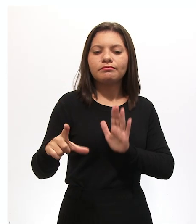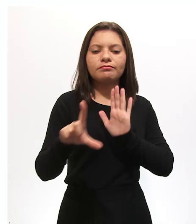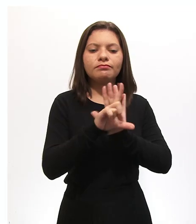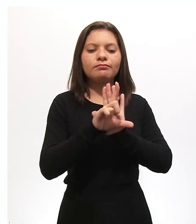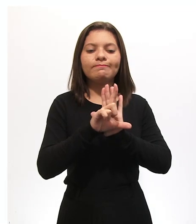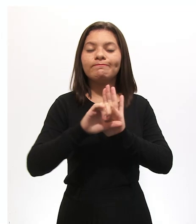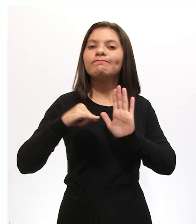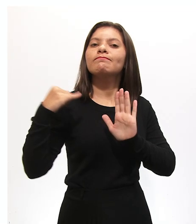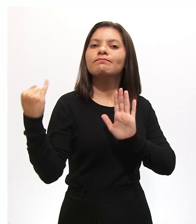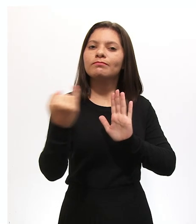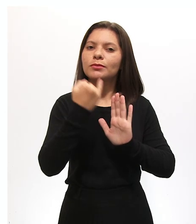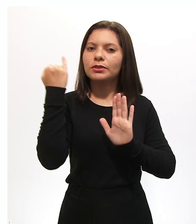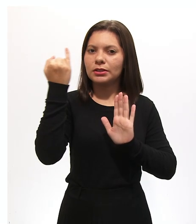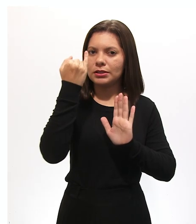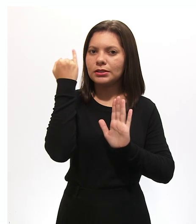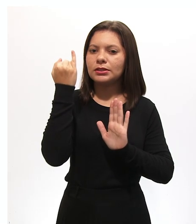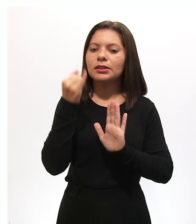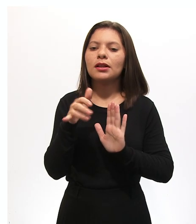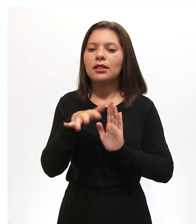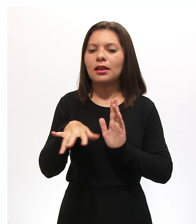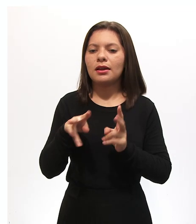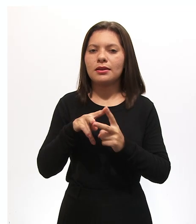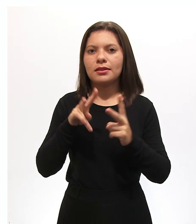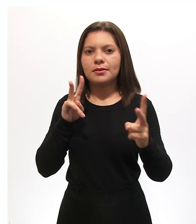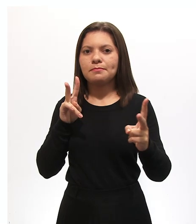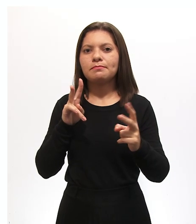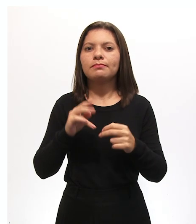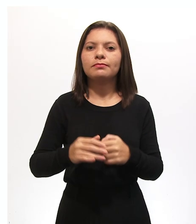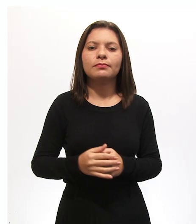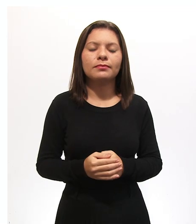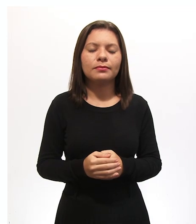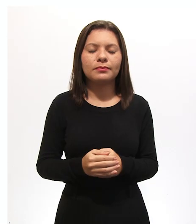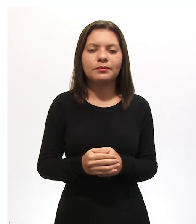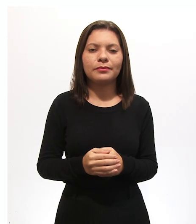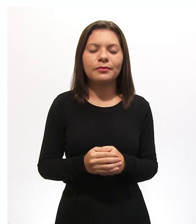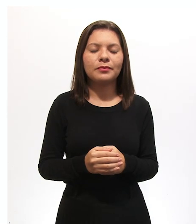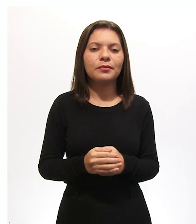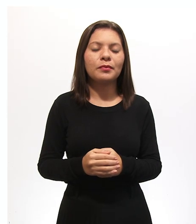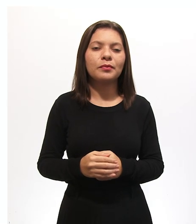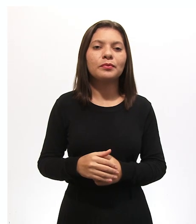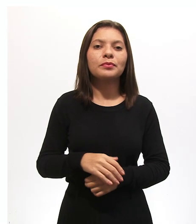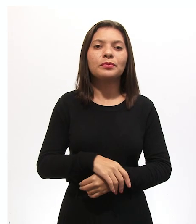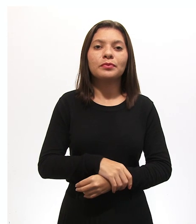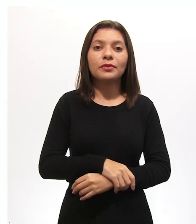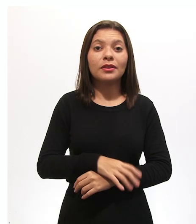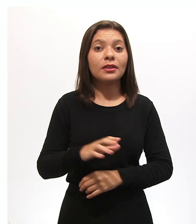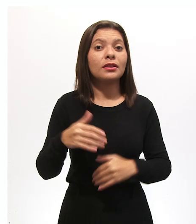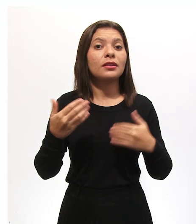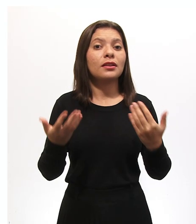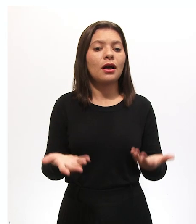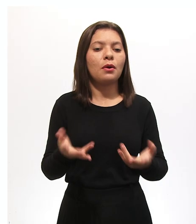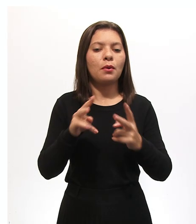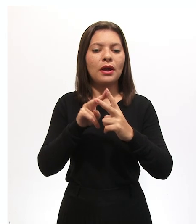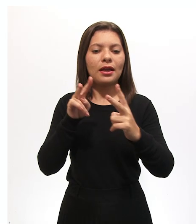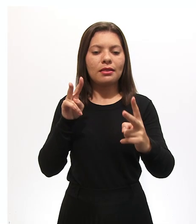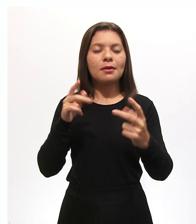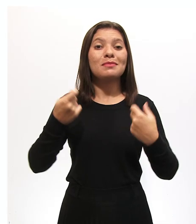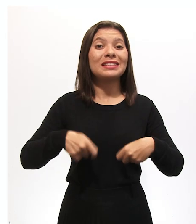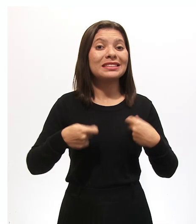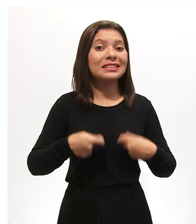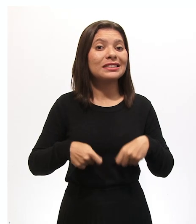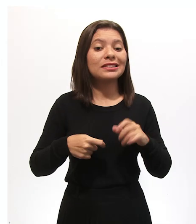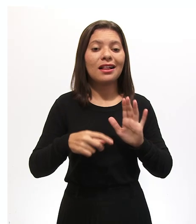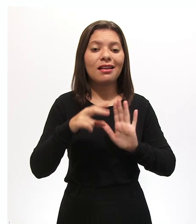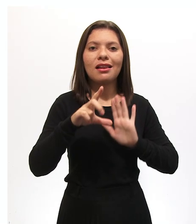EAD. Importância do marco legal da EAD. Gente, a EAD ela exige rigor normativo.